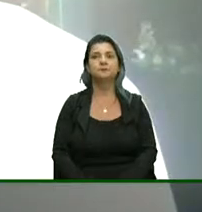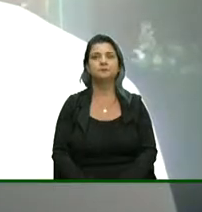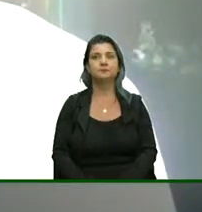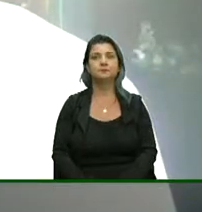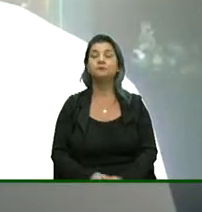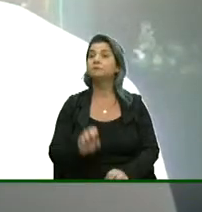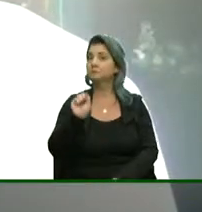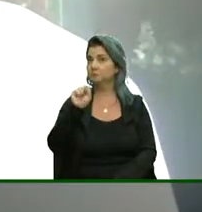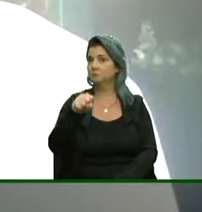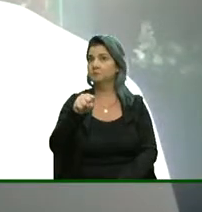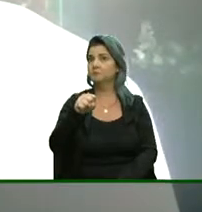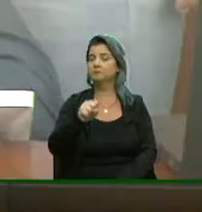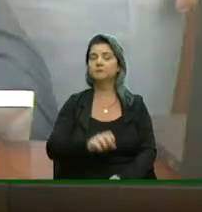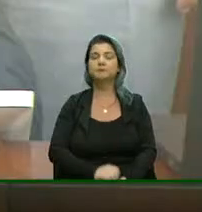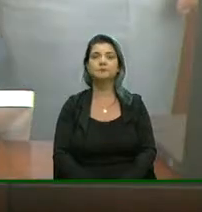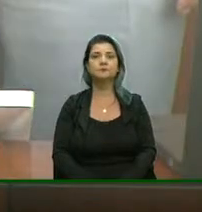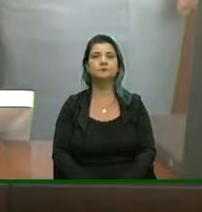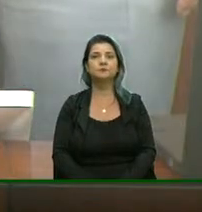Sim, senhor.